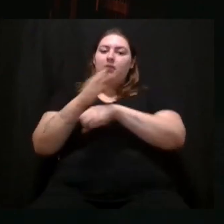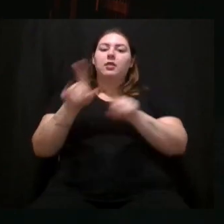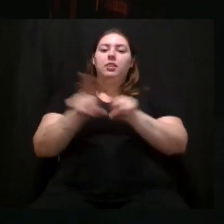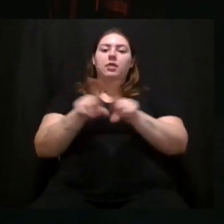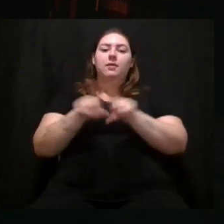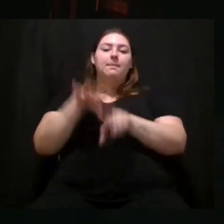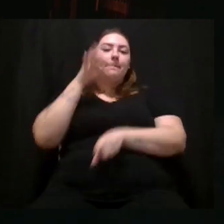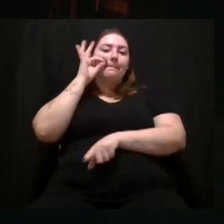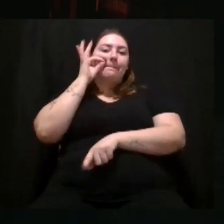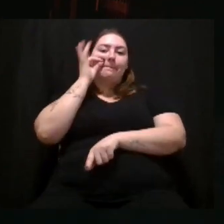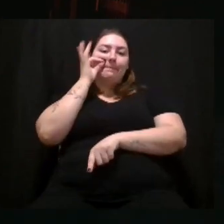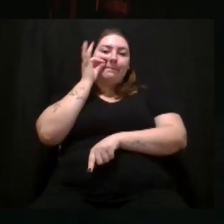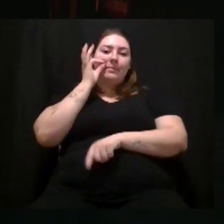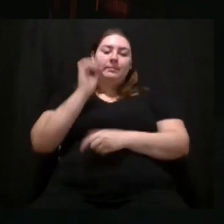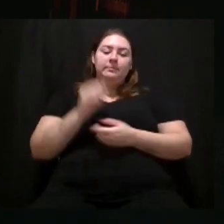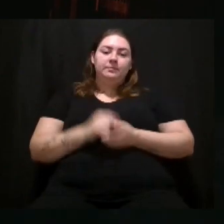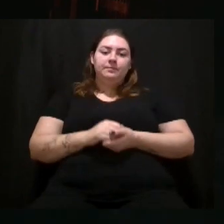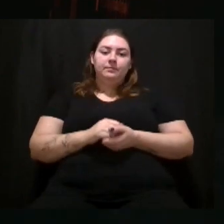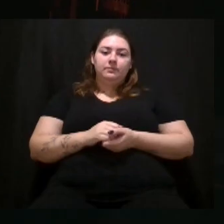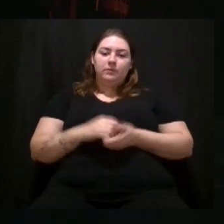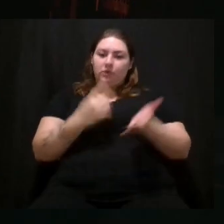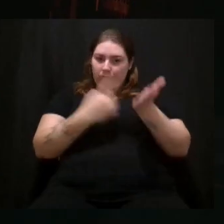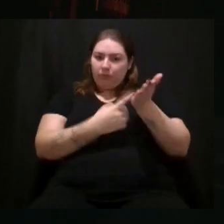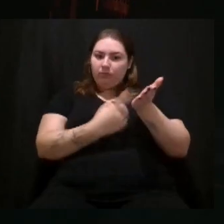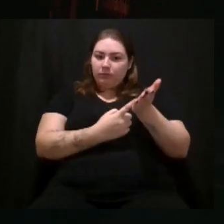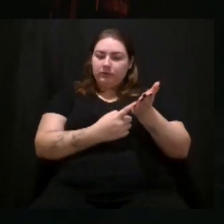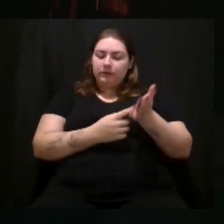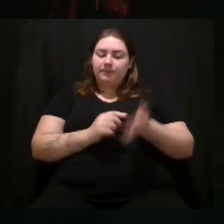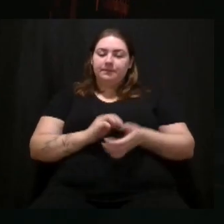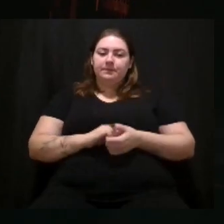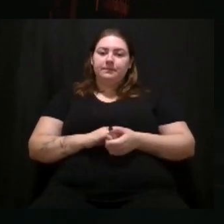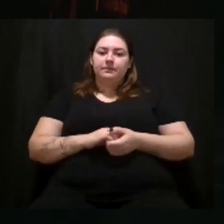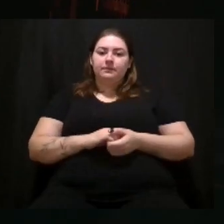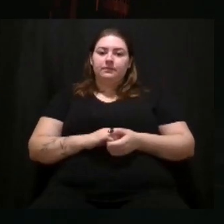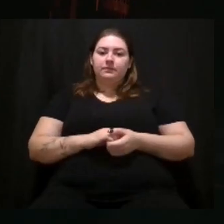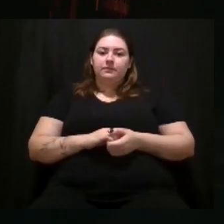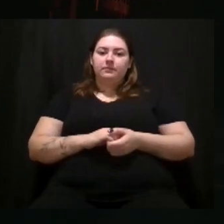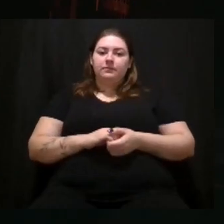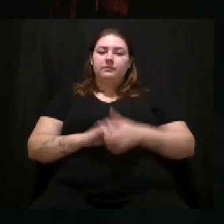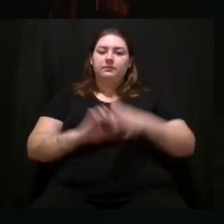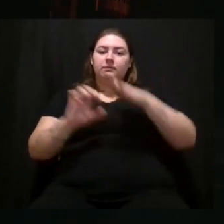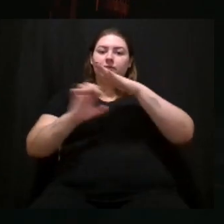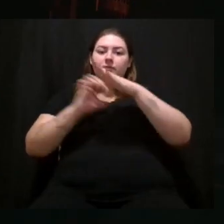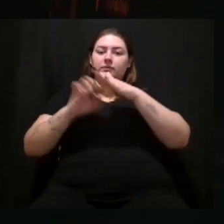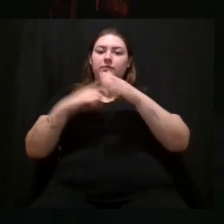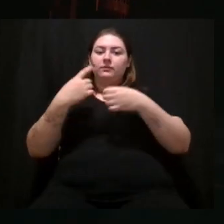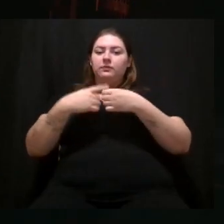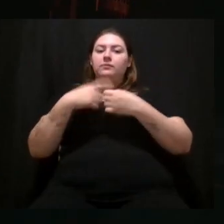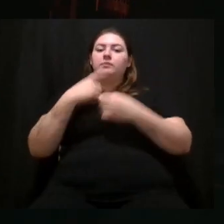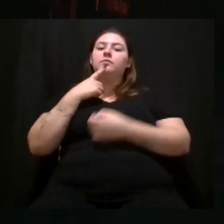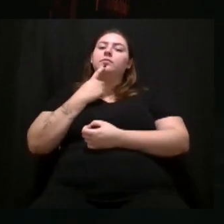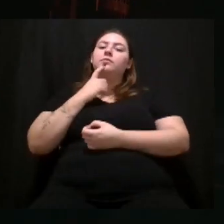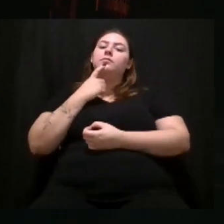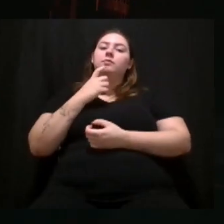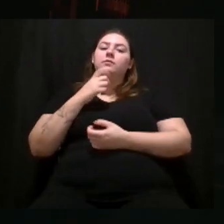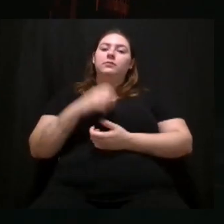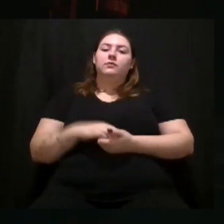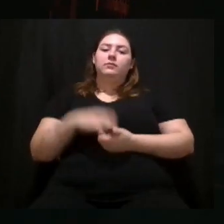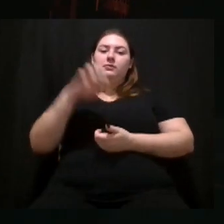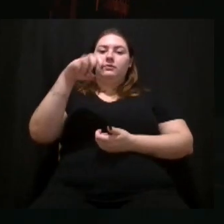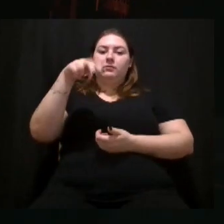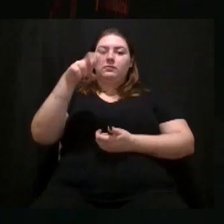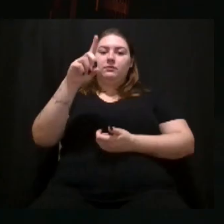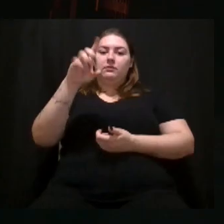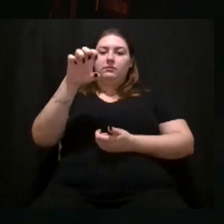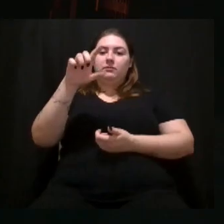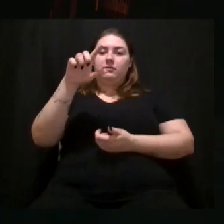no plenário. Combinado? Olha só, a Empresa Municipal de Desenvolvimento de Campinas, a INDEC, realiza hoje uma operação especial de trânsito